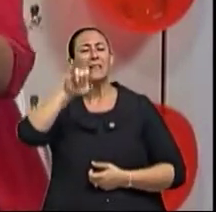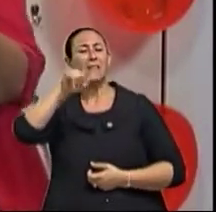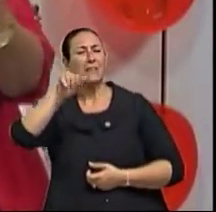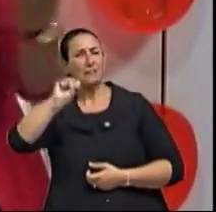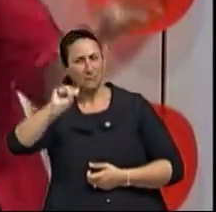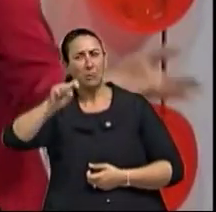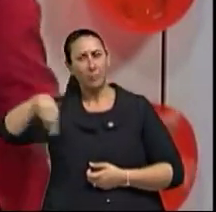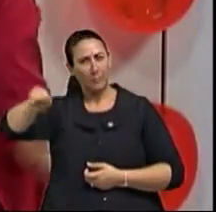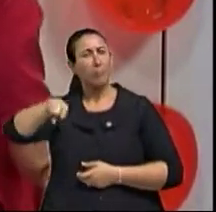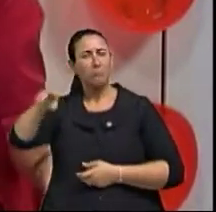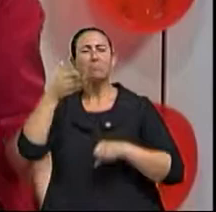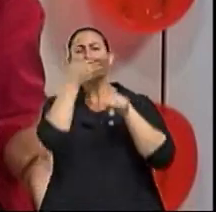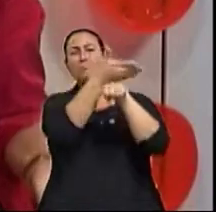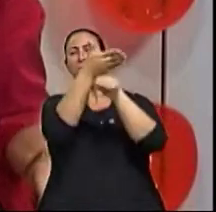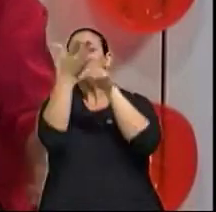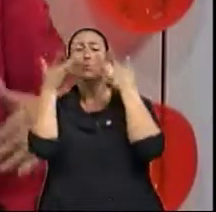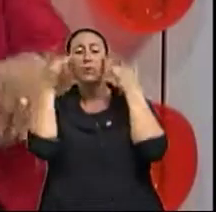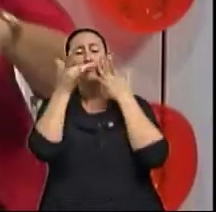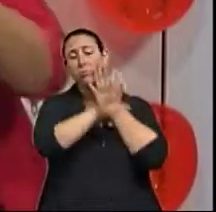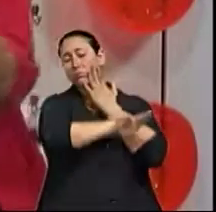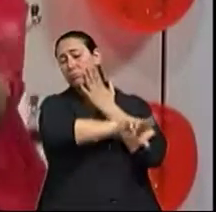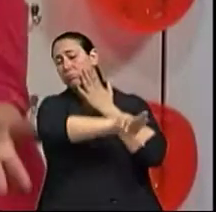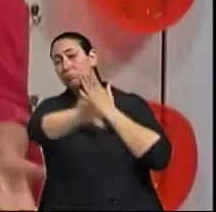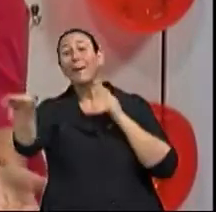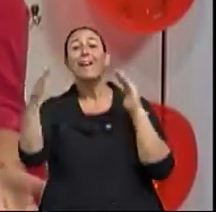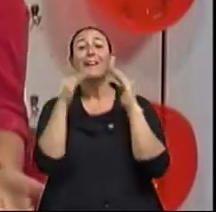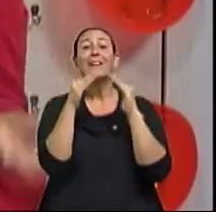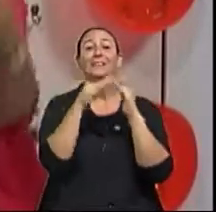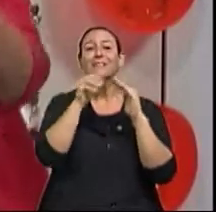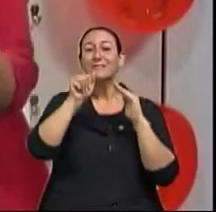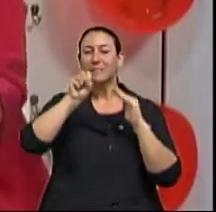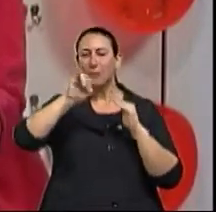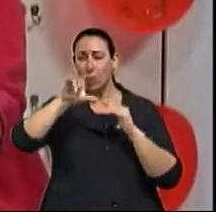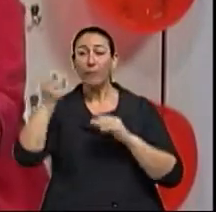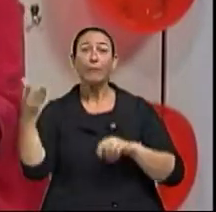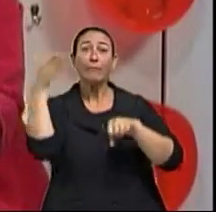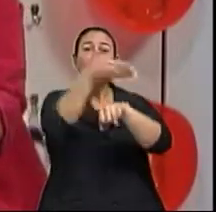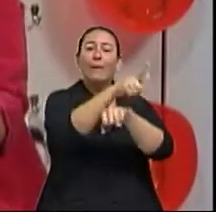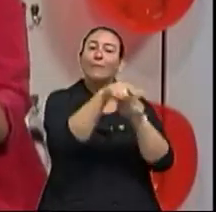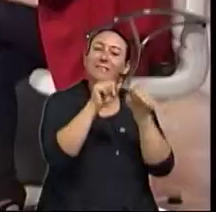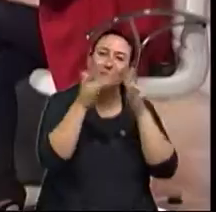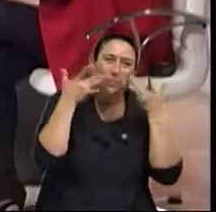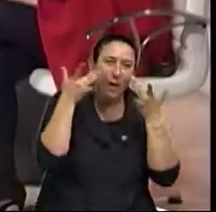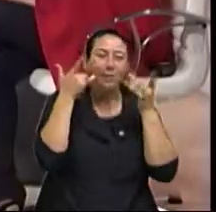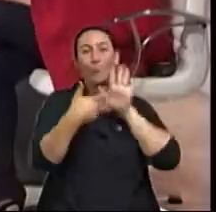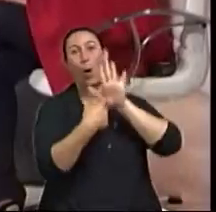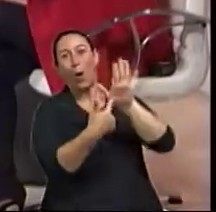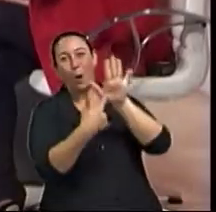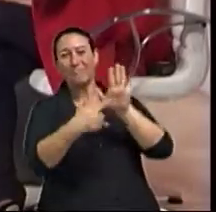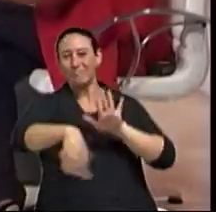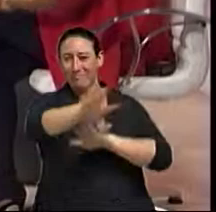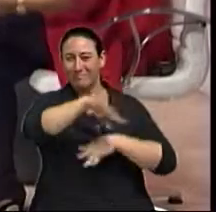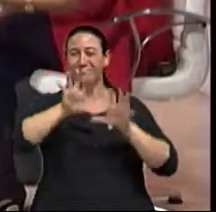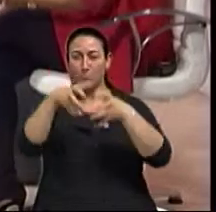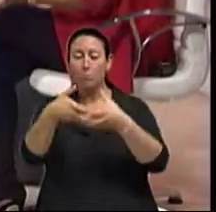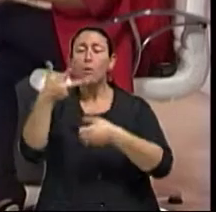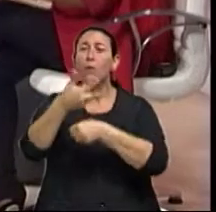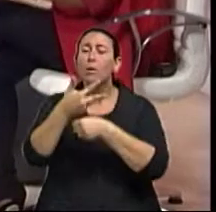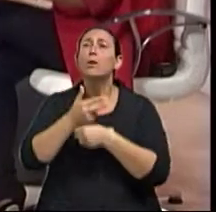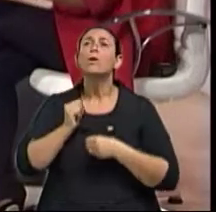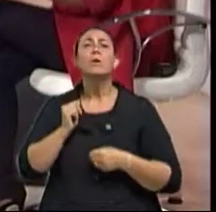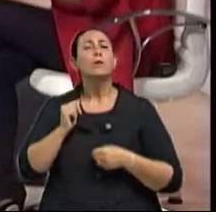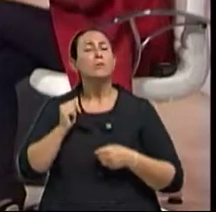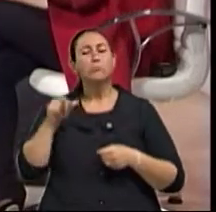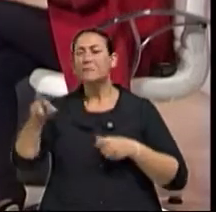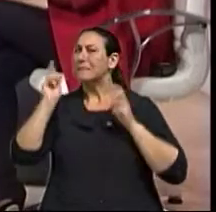N instituições uhum. de idosos que apresentam espetáculos teatrais lá dentro da instituição, que fazemos debates